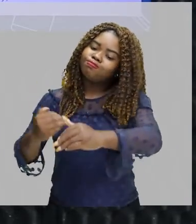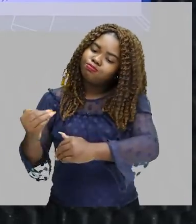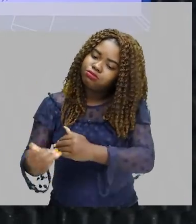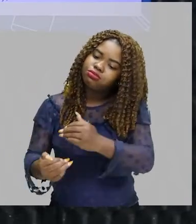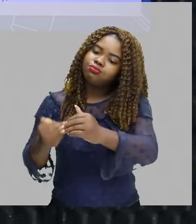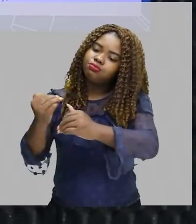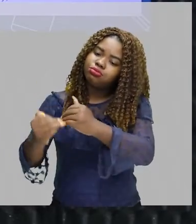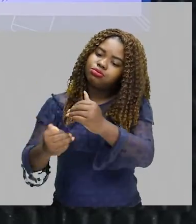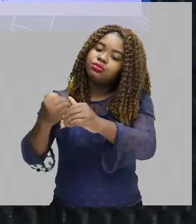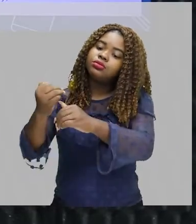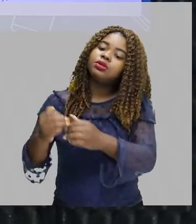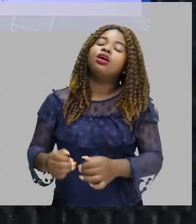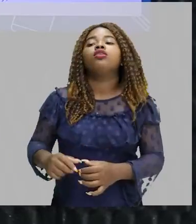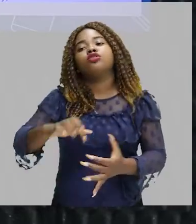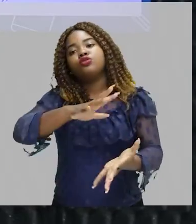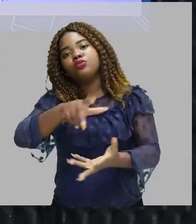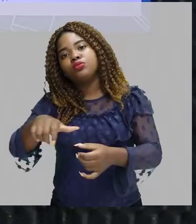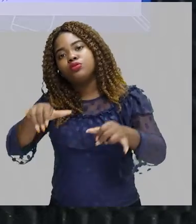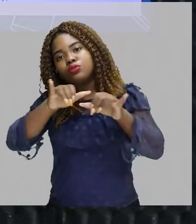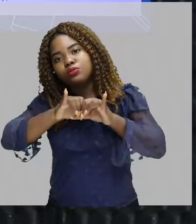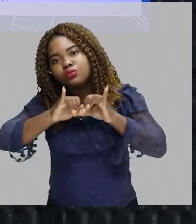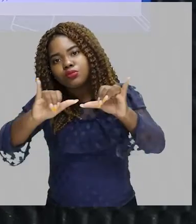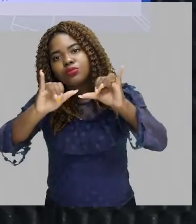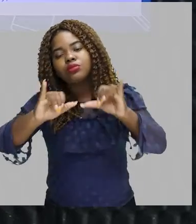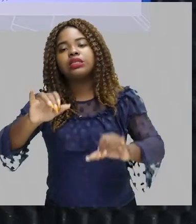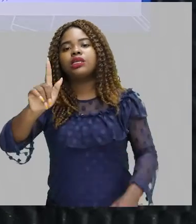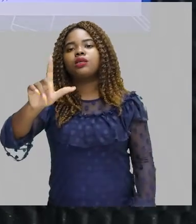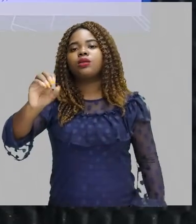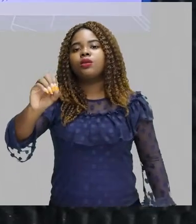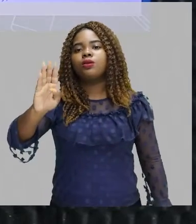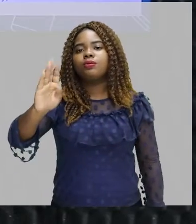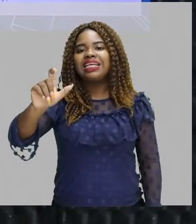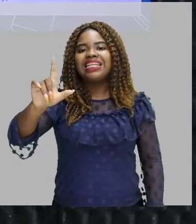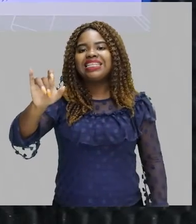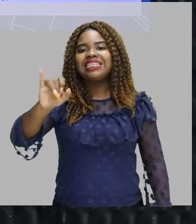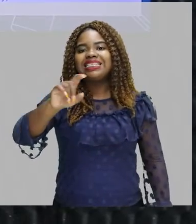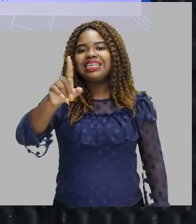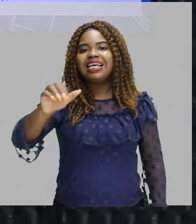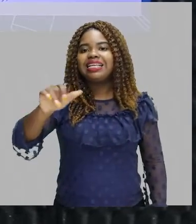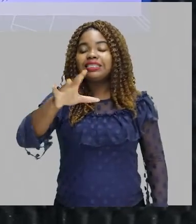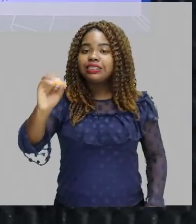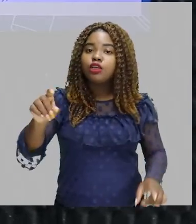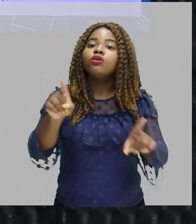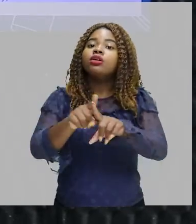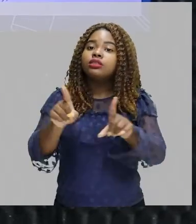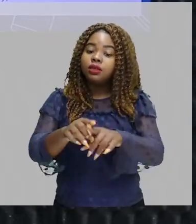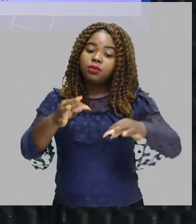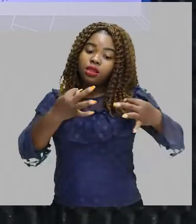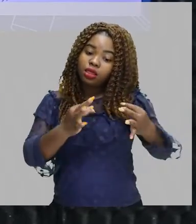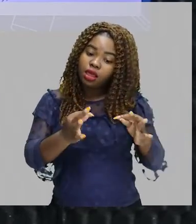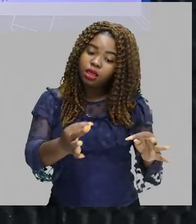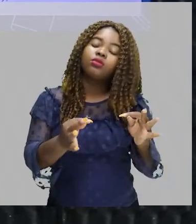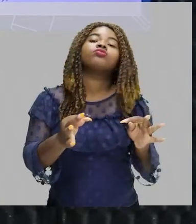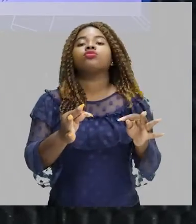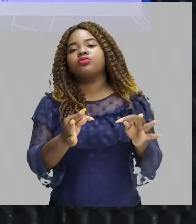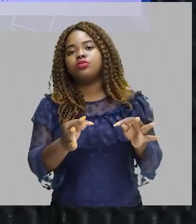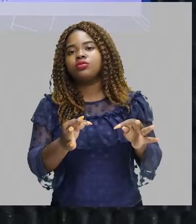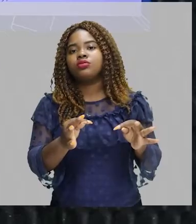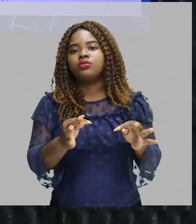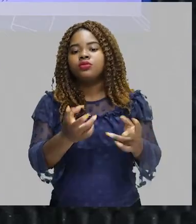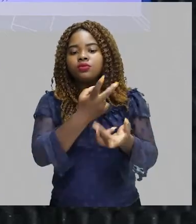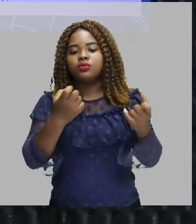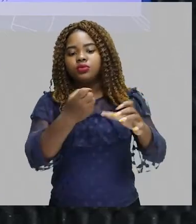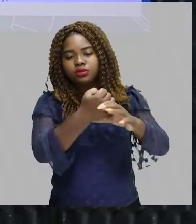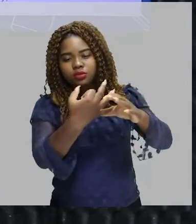da globalização, é claro, das evoluções tecnológicas. Nós vamos perceber muitas dessas características do espaço